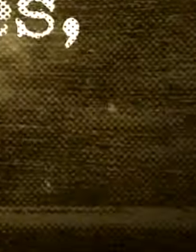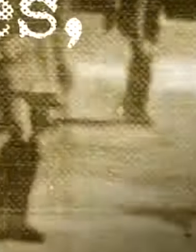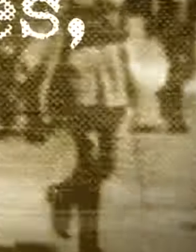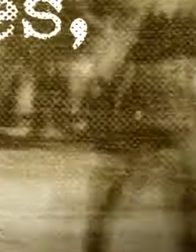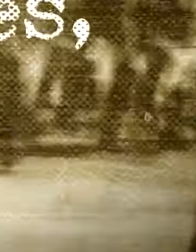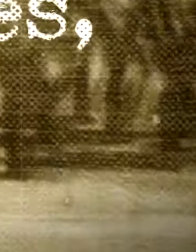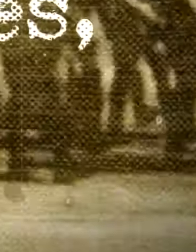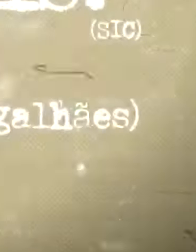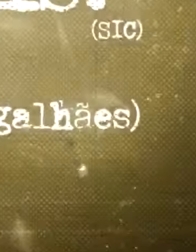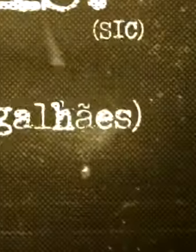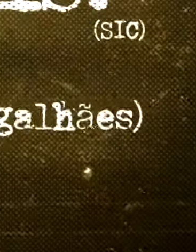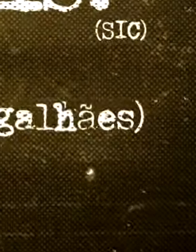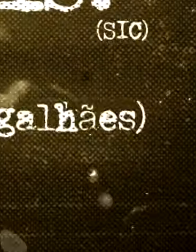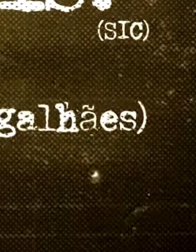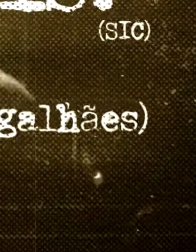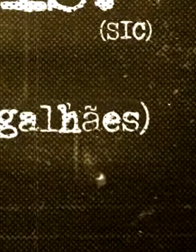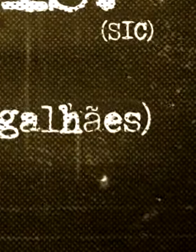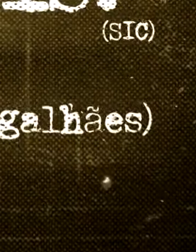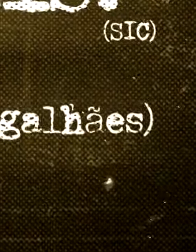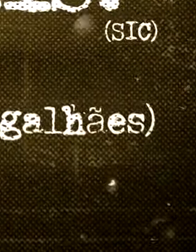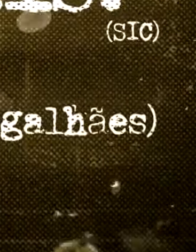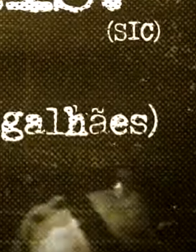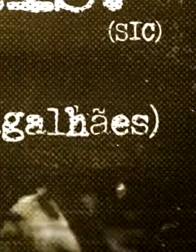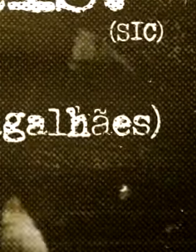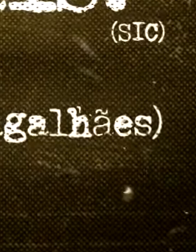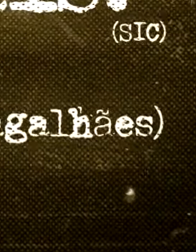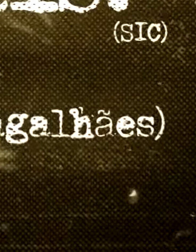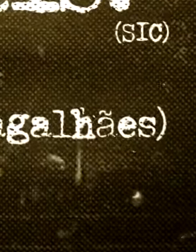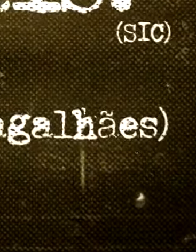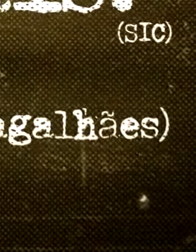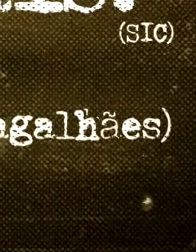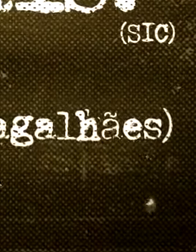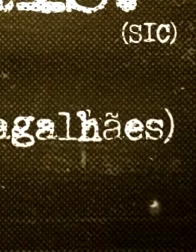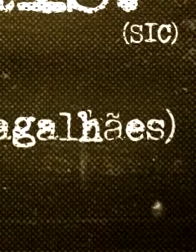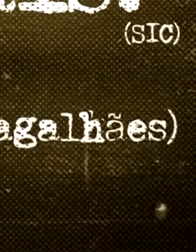das Flores, a luta pelos meus ideais.